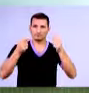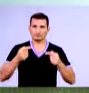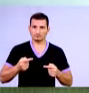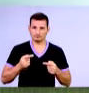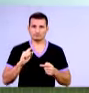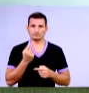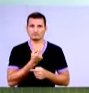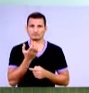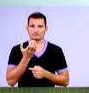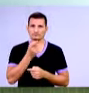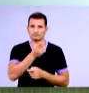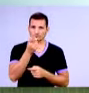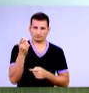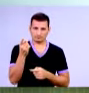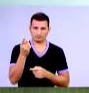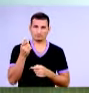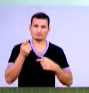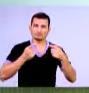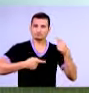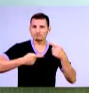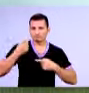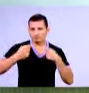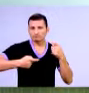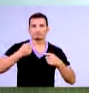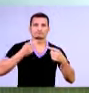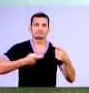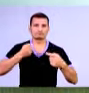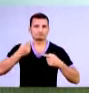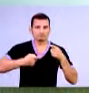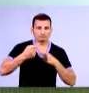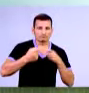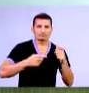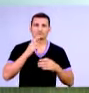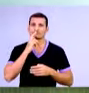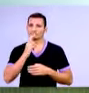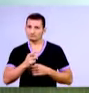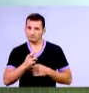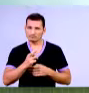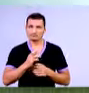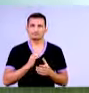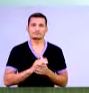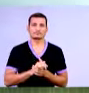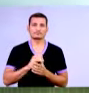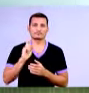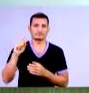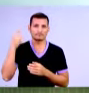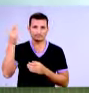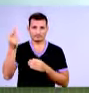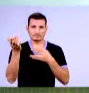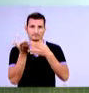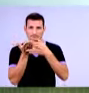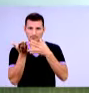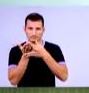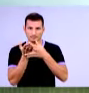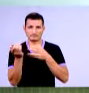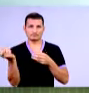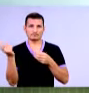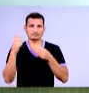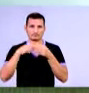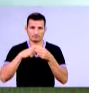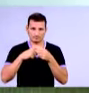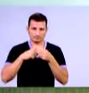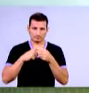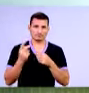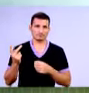nós queremos que vocês debatam, discutam, respondam, e aí, na sequência, nós vamos comentar, eu